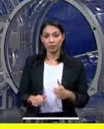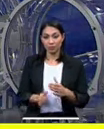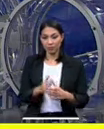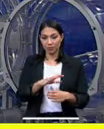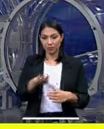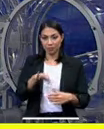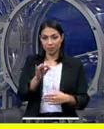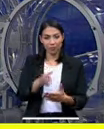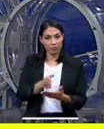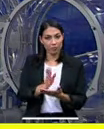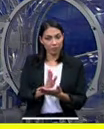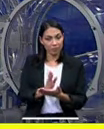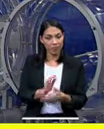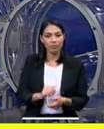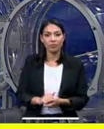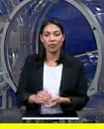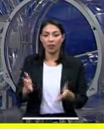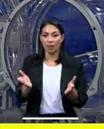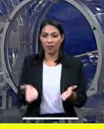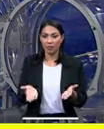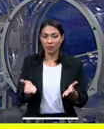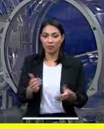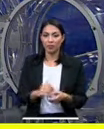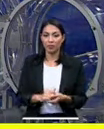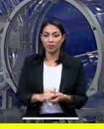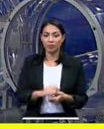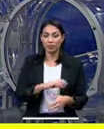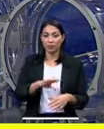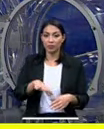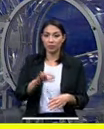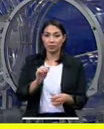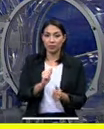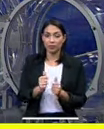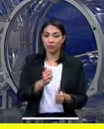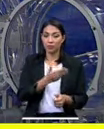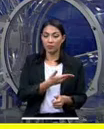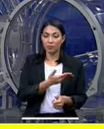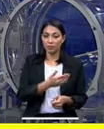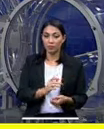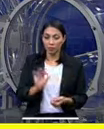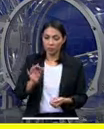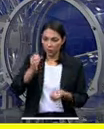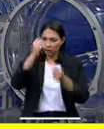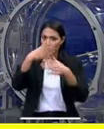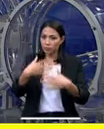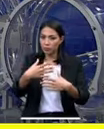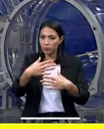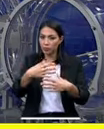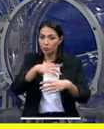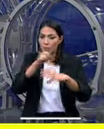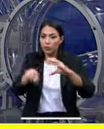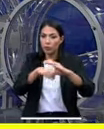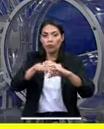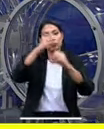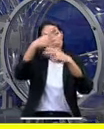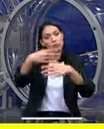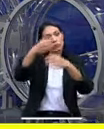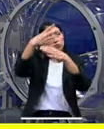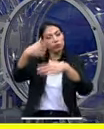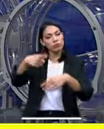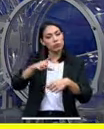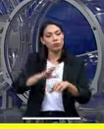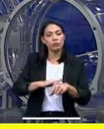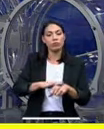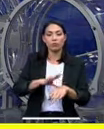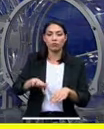realizada, validada. Agora passaremos ao sorteio do Time do Coração. Conforme explicamos, o globo será reabastecido para o